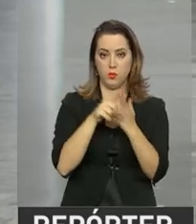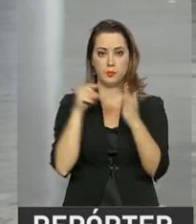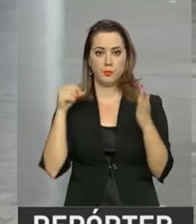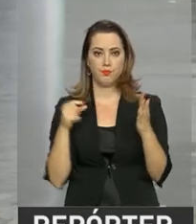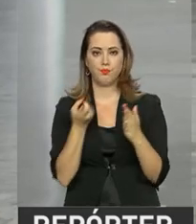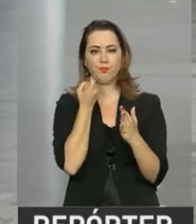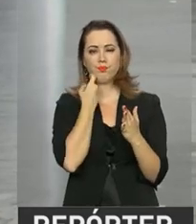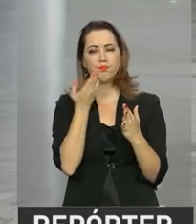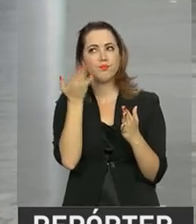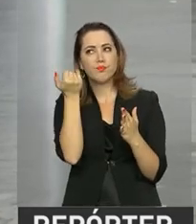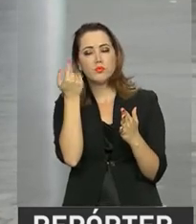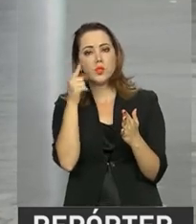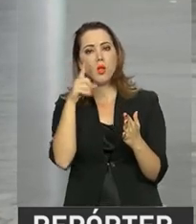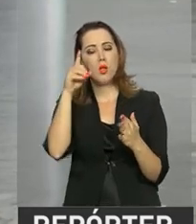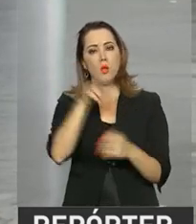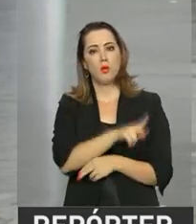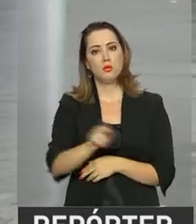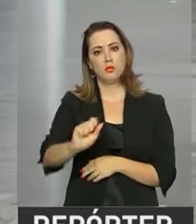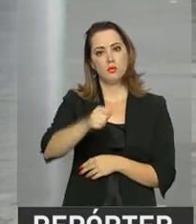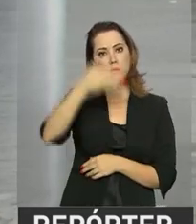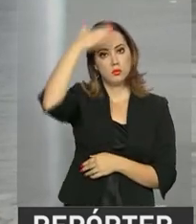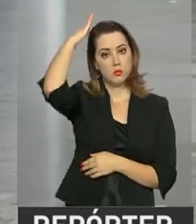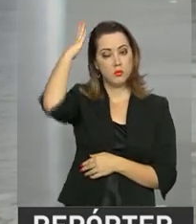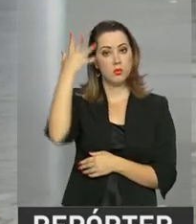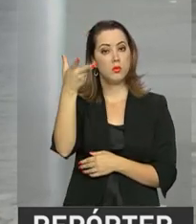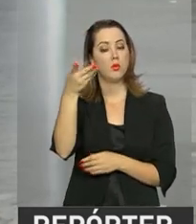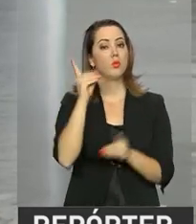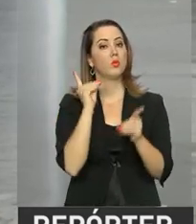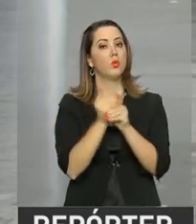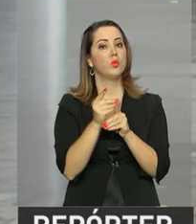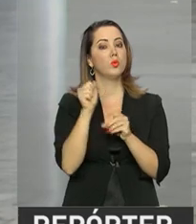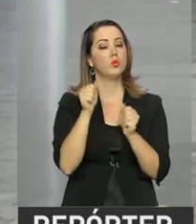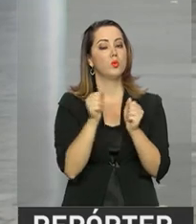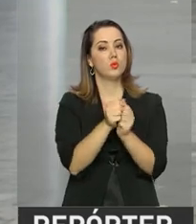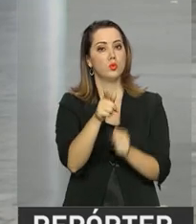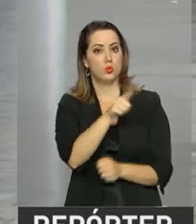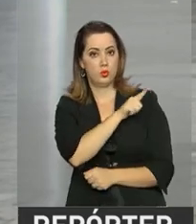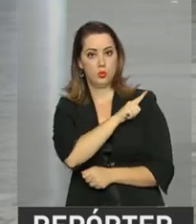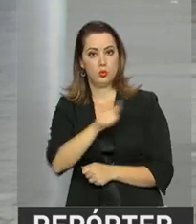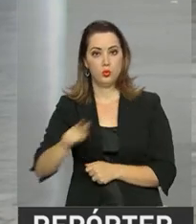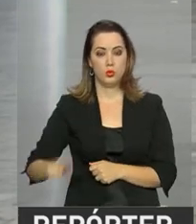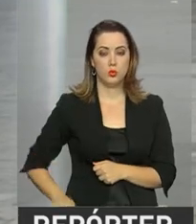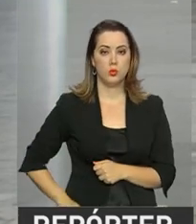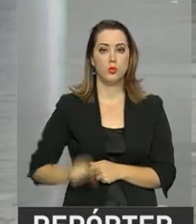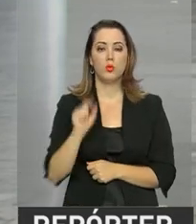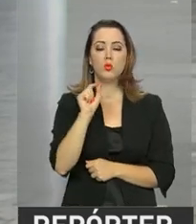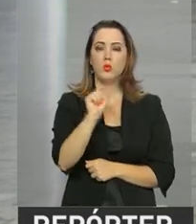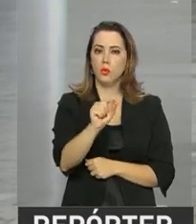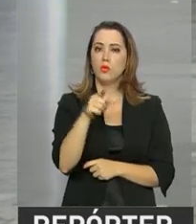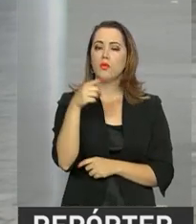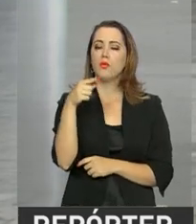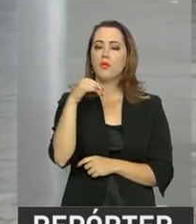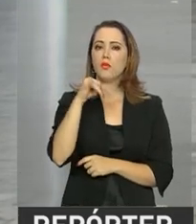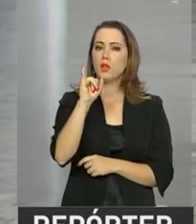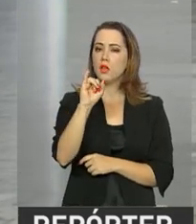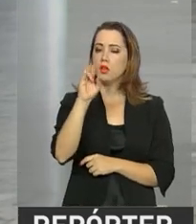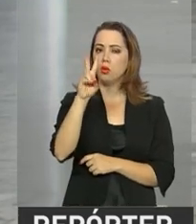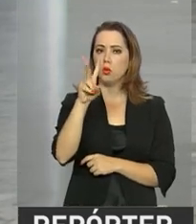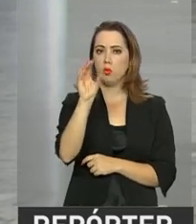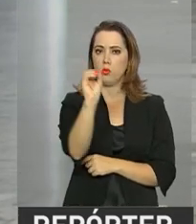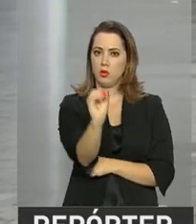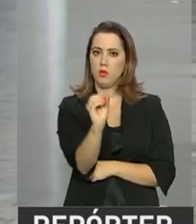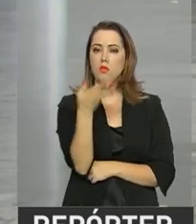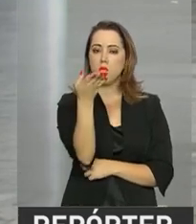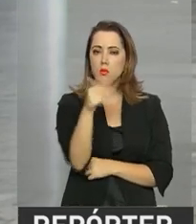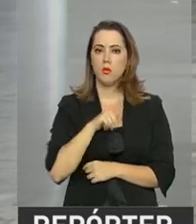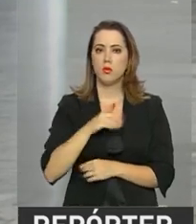sexta-feira o presidente em exercício Michel Temer recebeu o governador do Estado José Ivo Sartori A Força Nacional foi criada em 2004